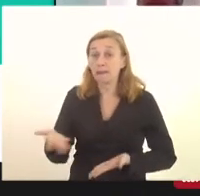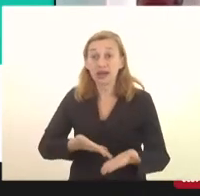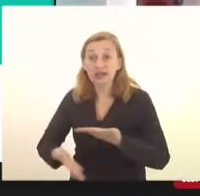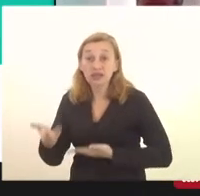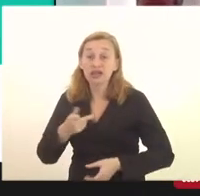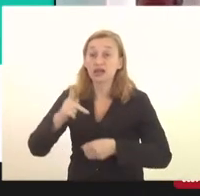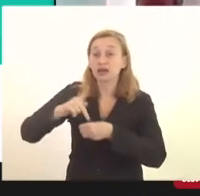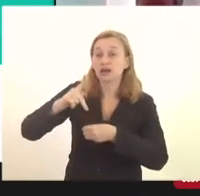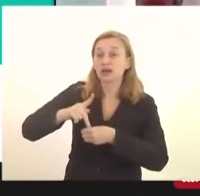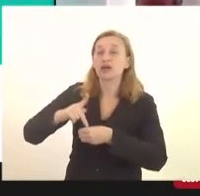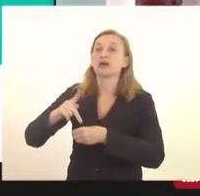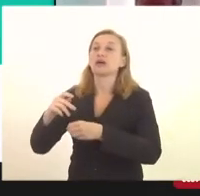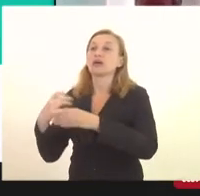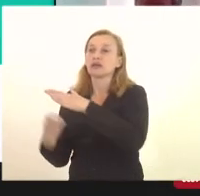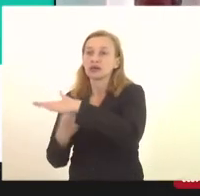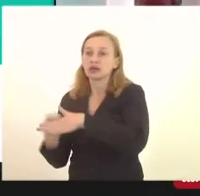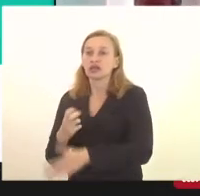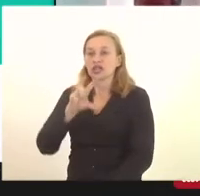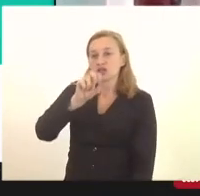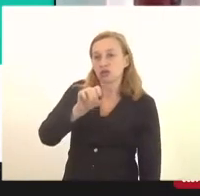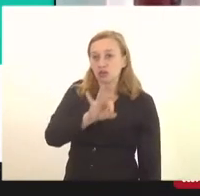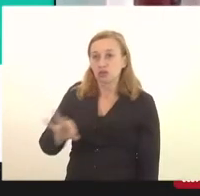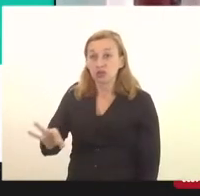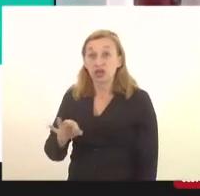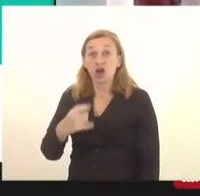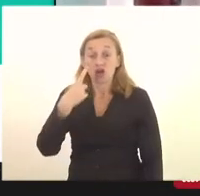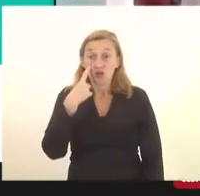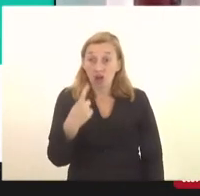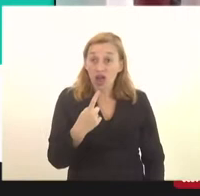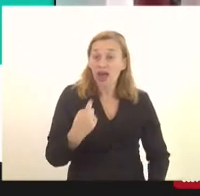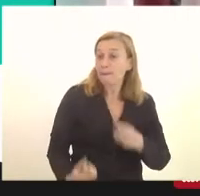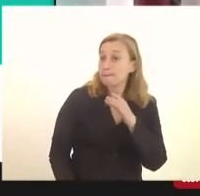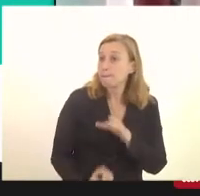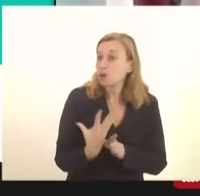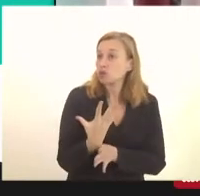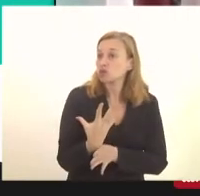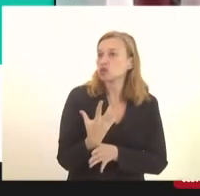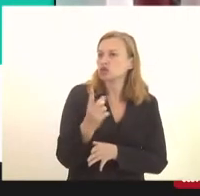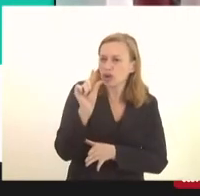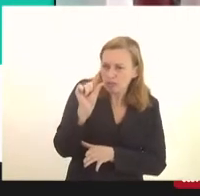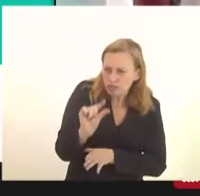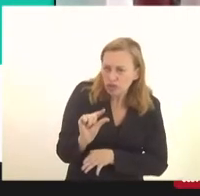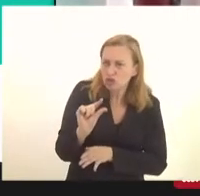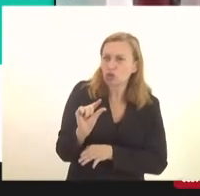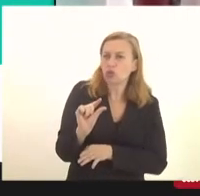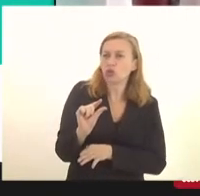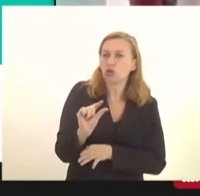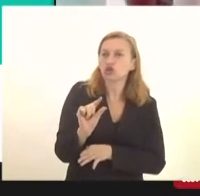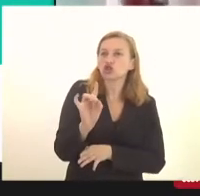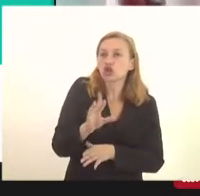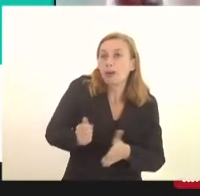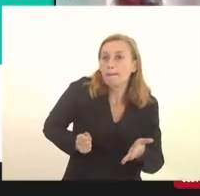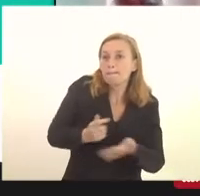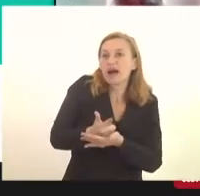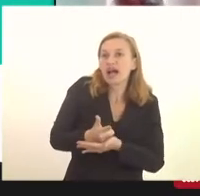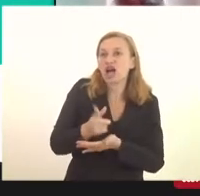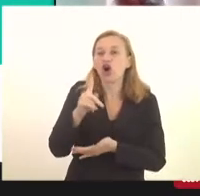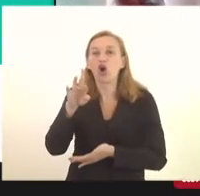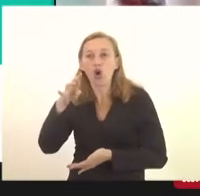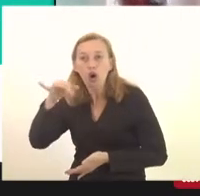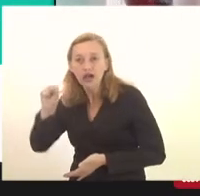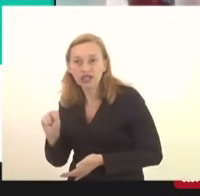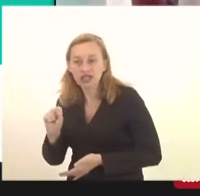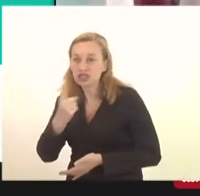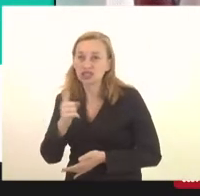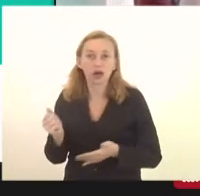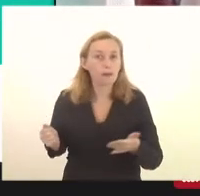Petrobras, 50%, tendo em vista que a produção é muito menor, só se paga royalty e não